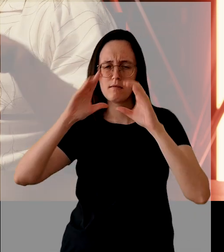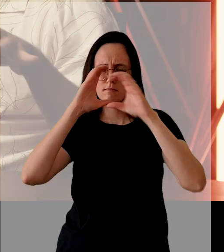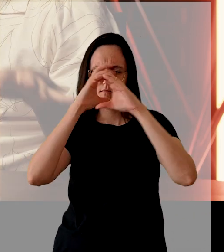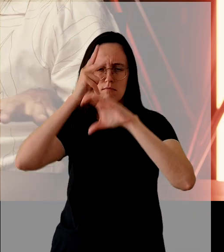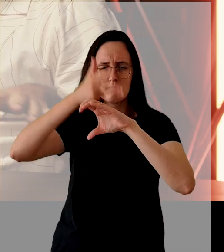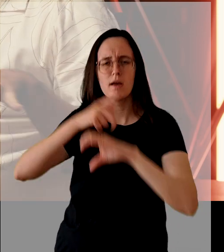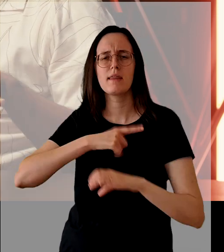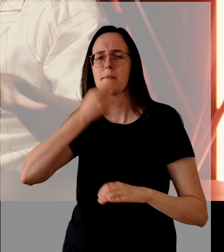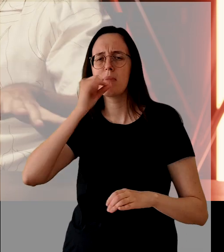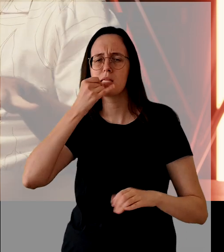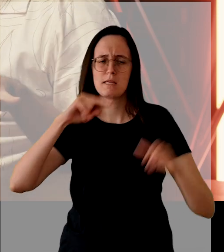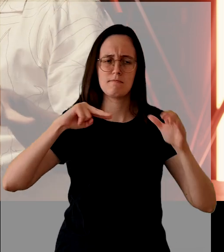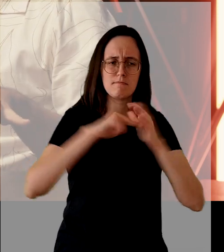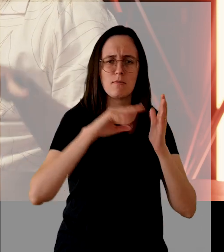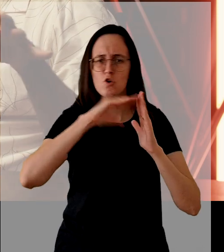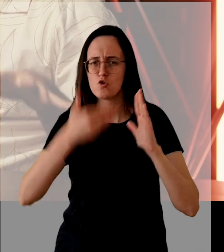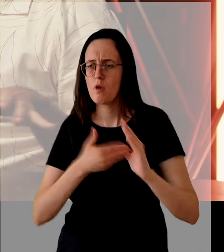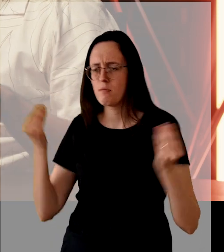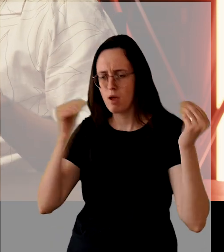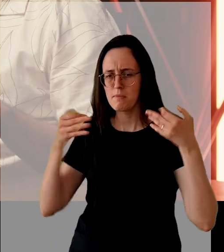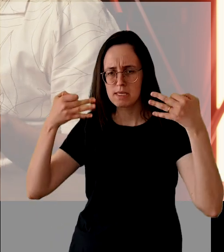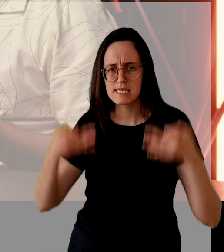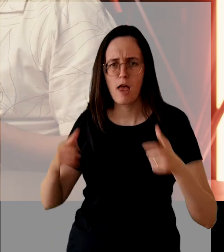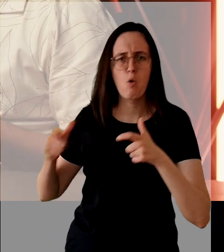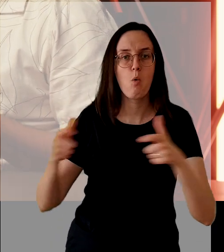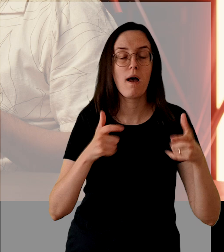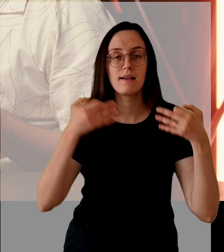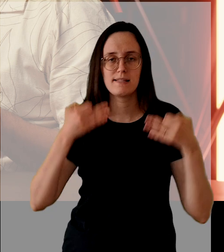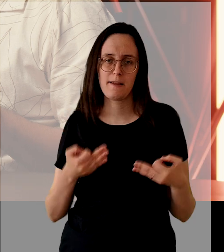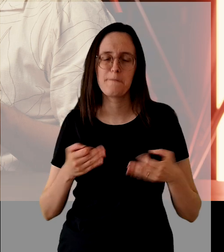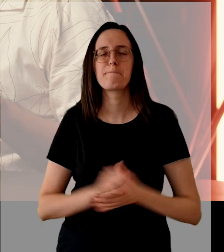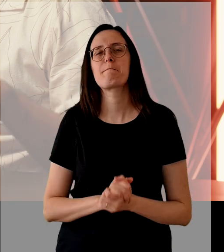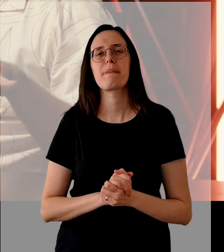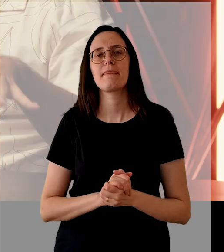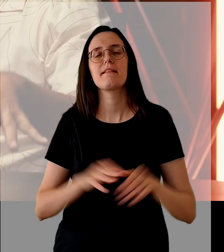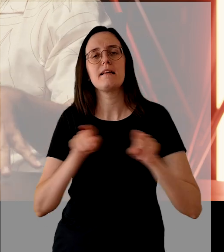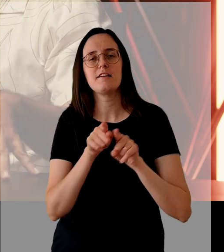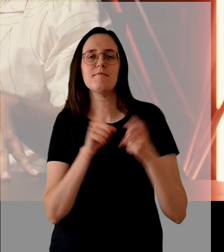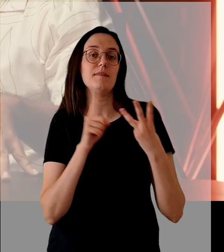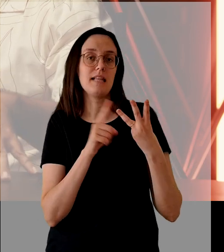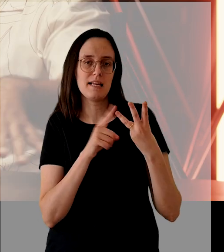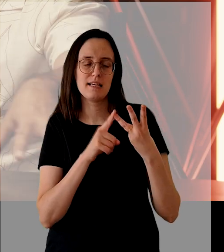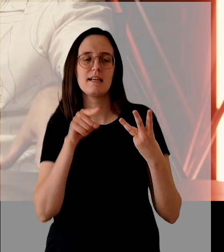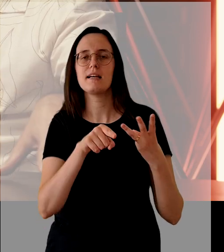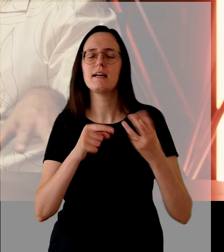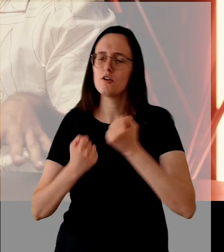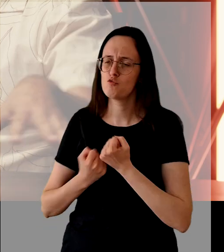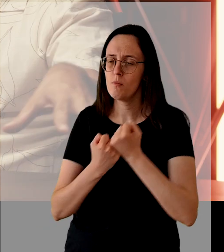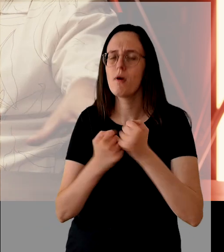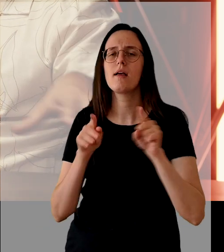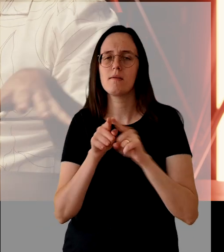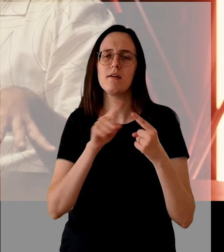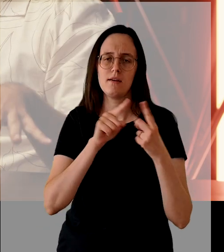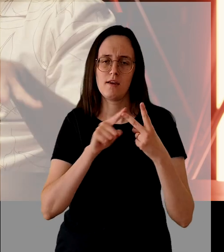carregamento de bateria, se as coisas estão no lugar na hora que tem que estar no lugar. E tem o terceiro, que dá um suporte para